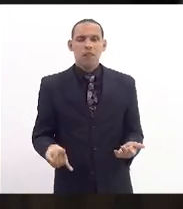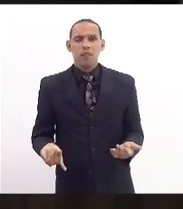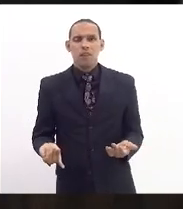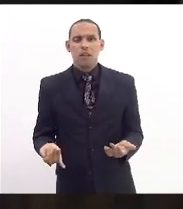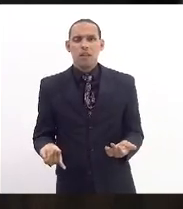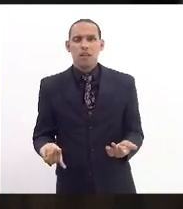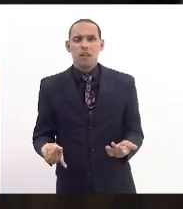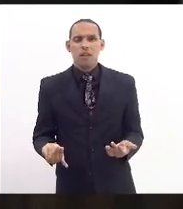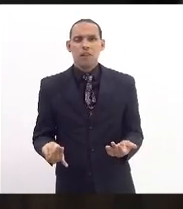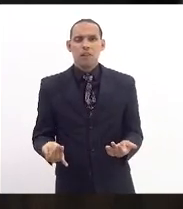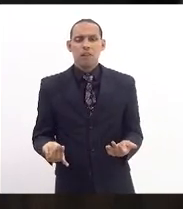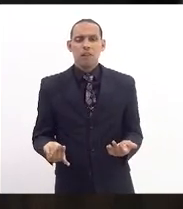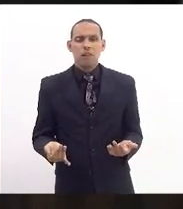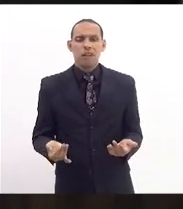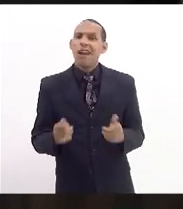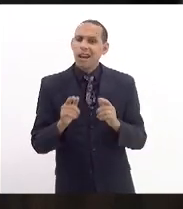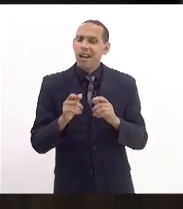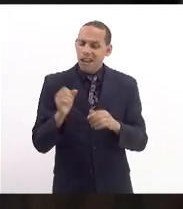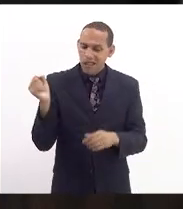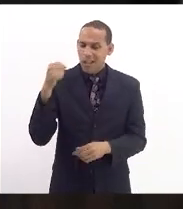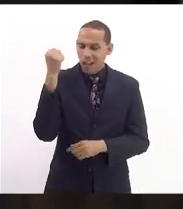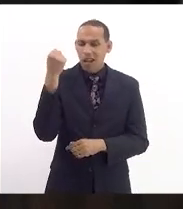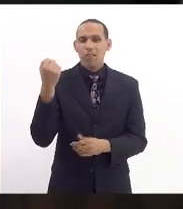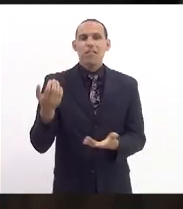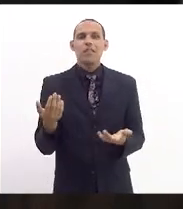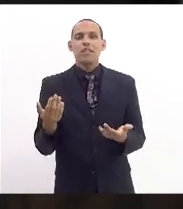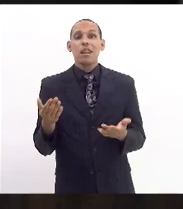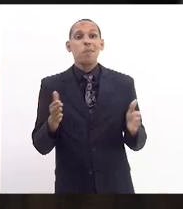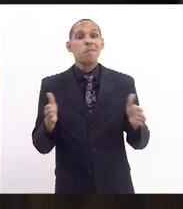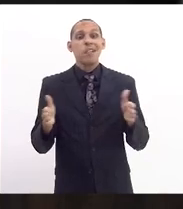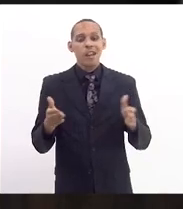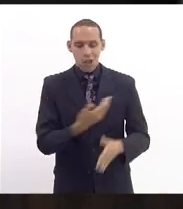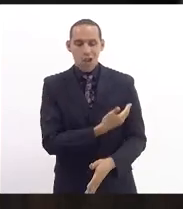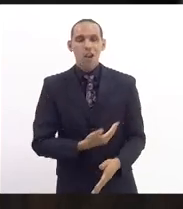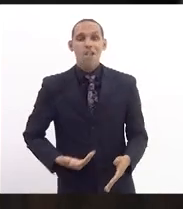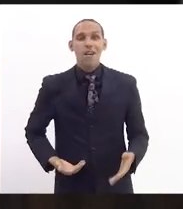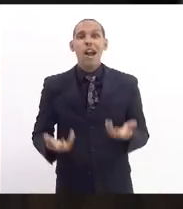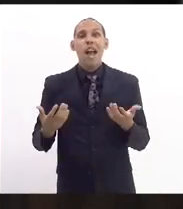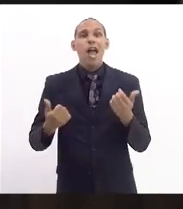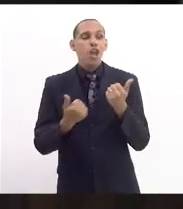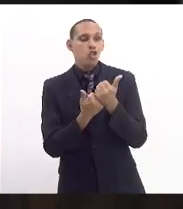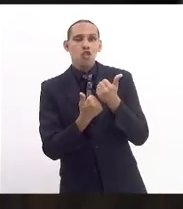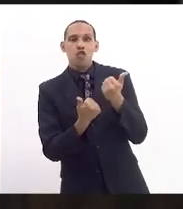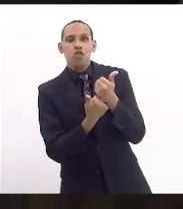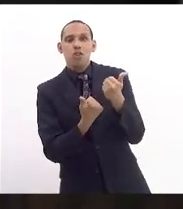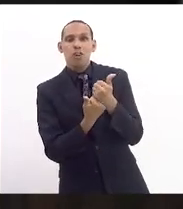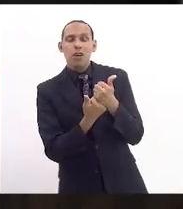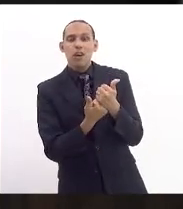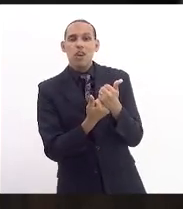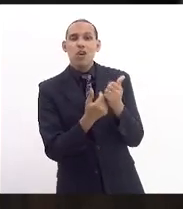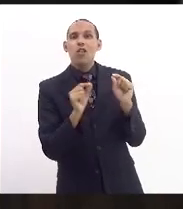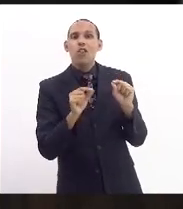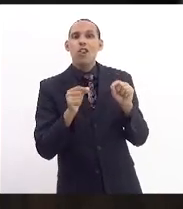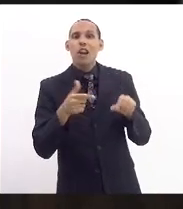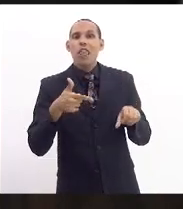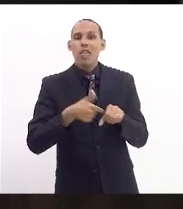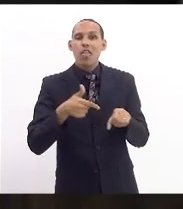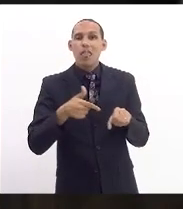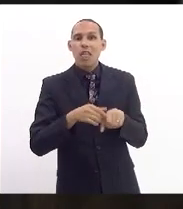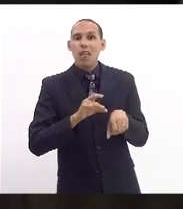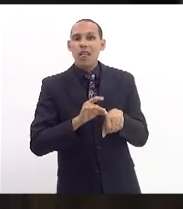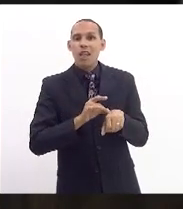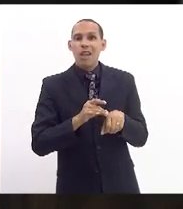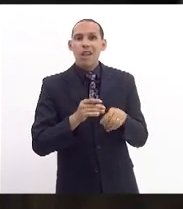que quando enquanto isso o governo preocupado em subsidiar gasolina para